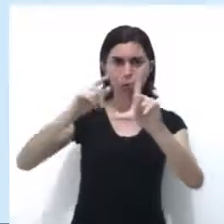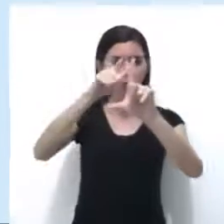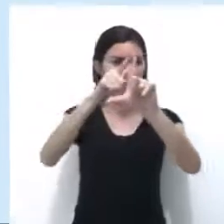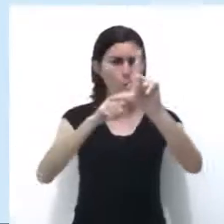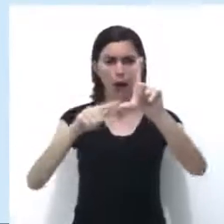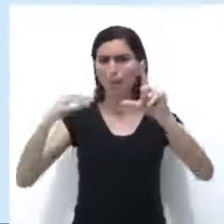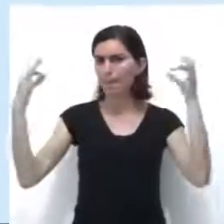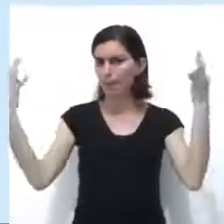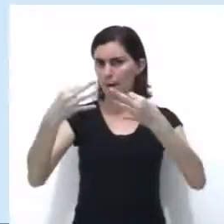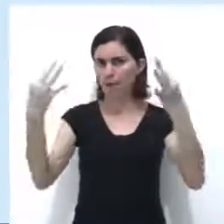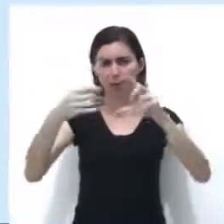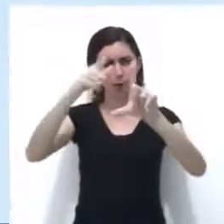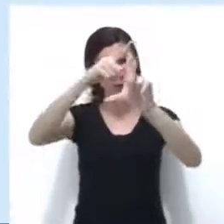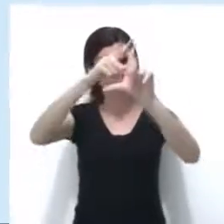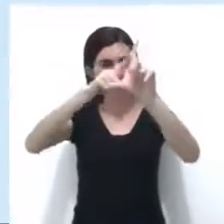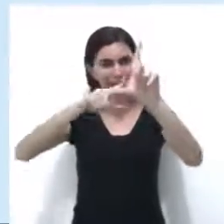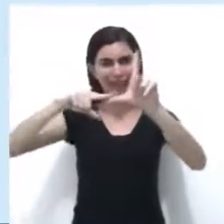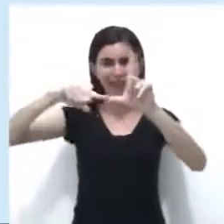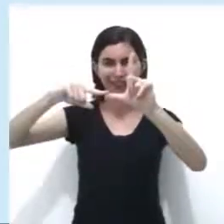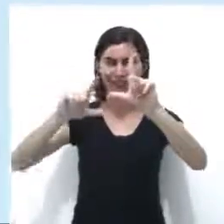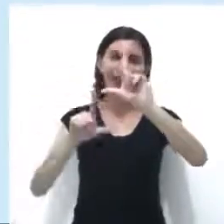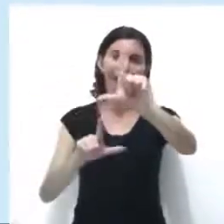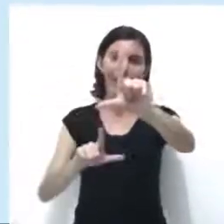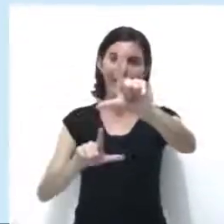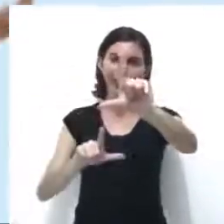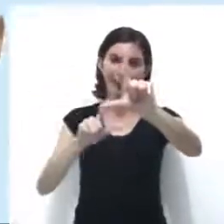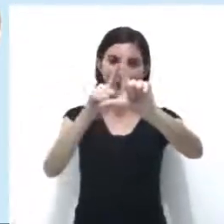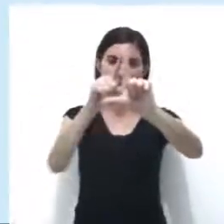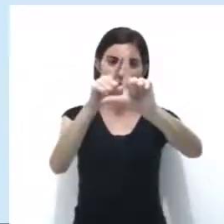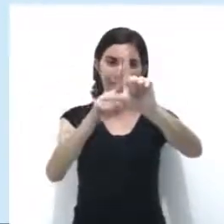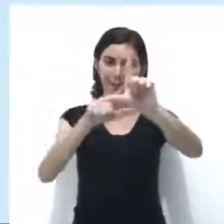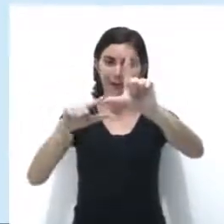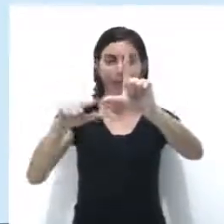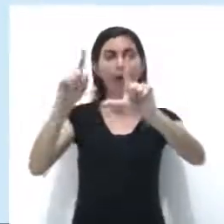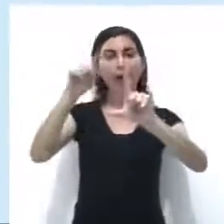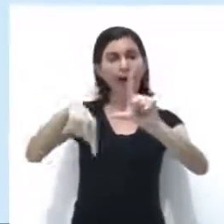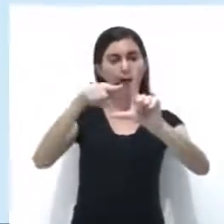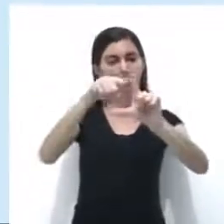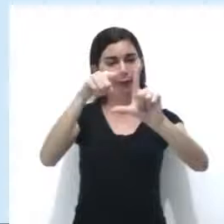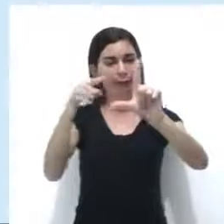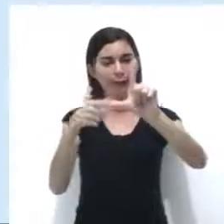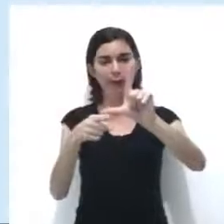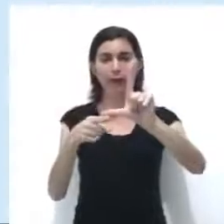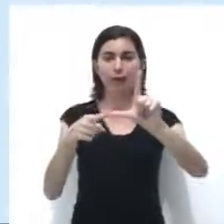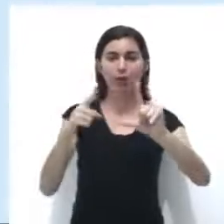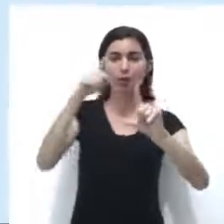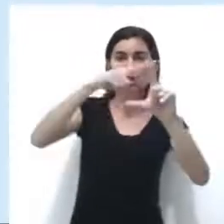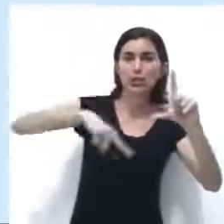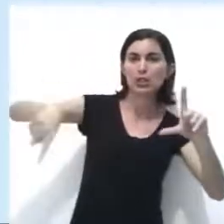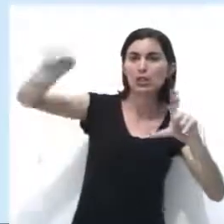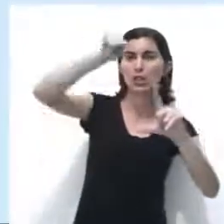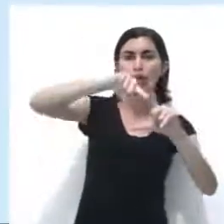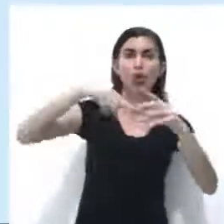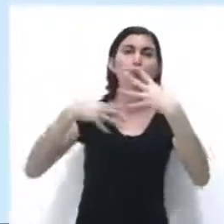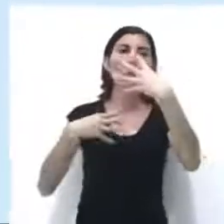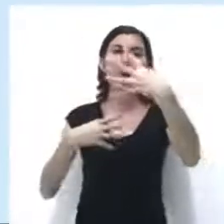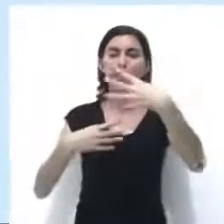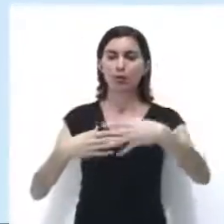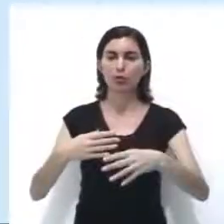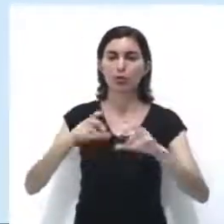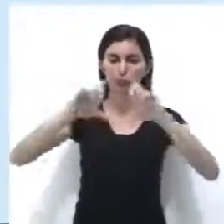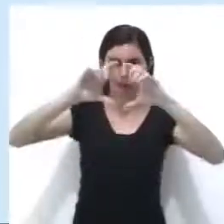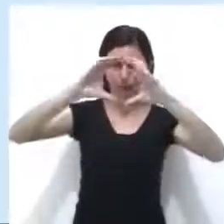L perfeito, lembra? Olha só, isso nada mais é do que a partição de um círculo em